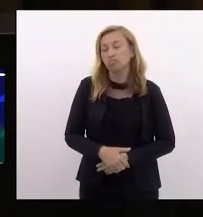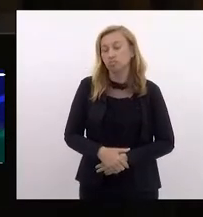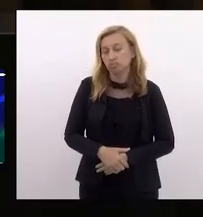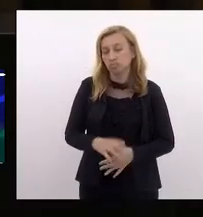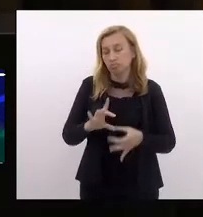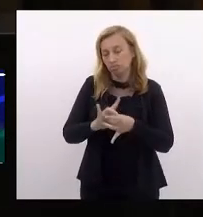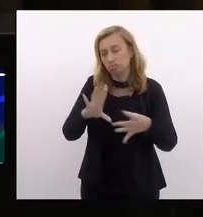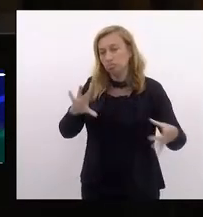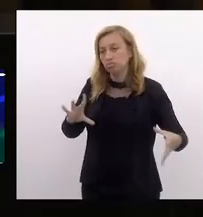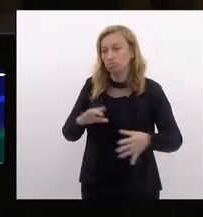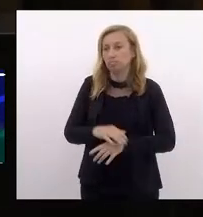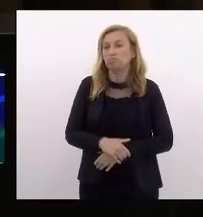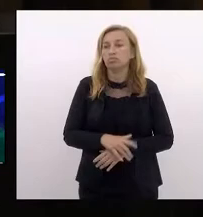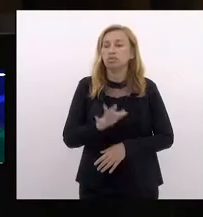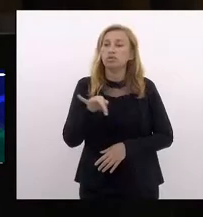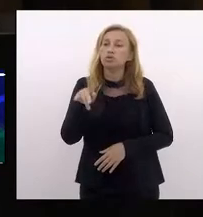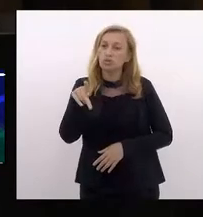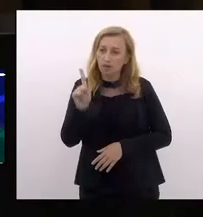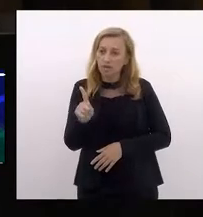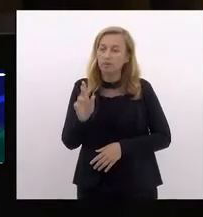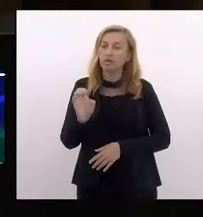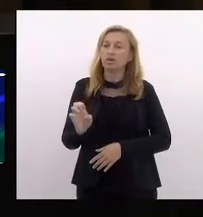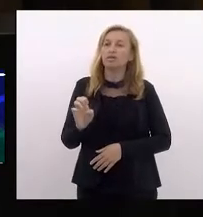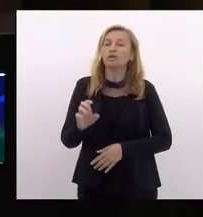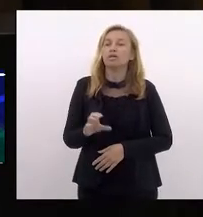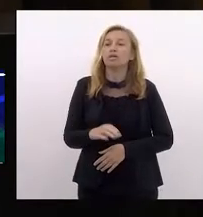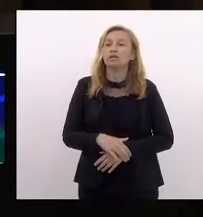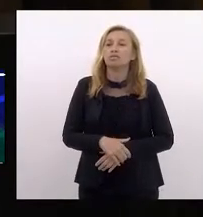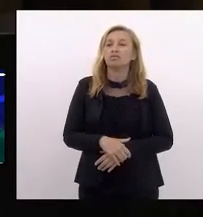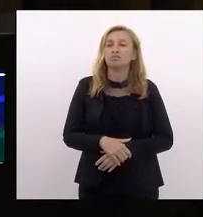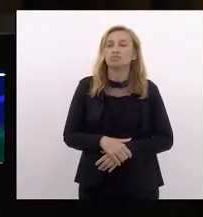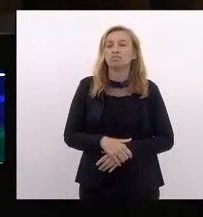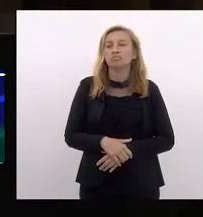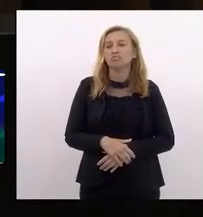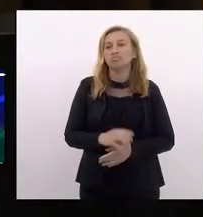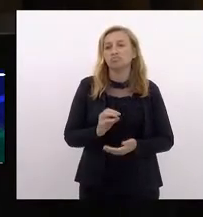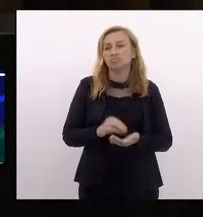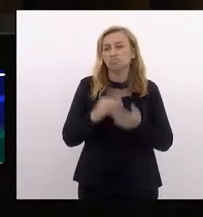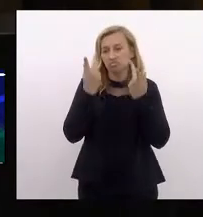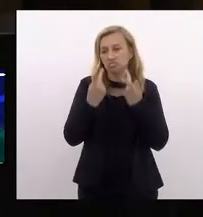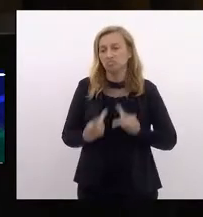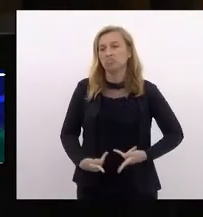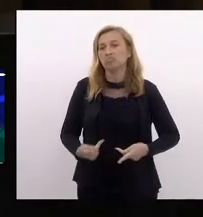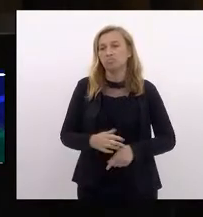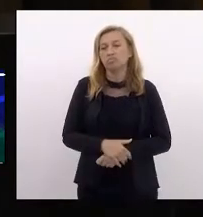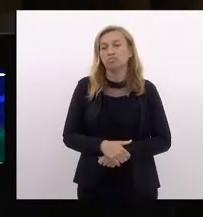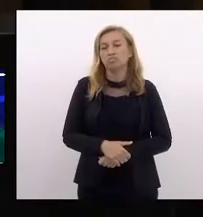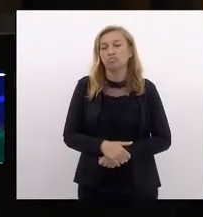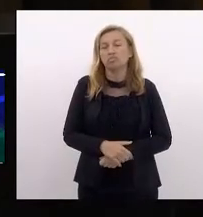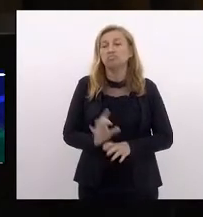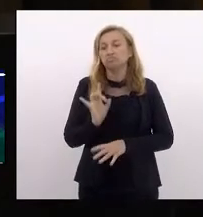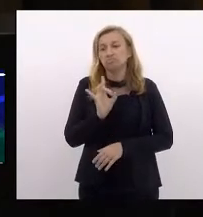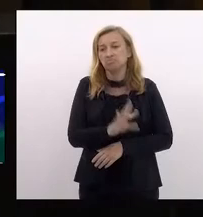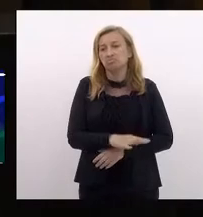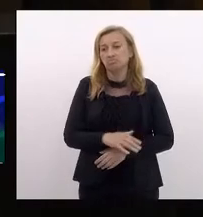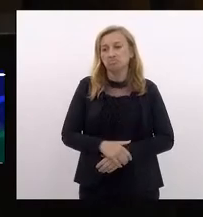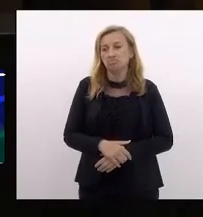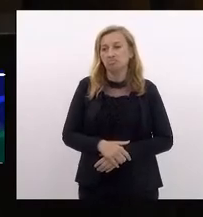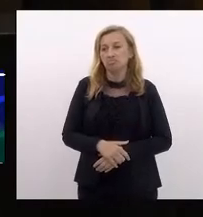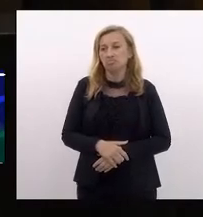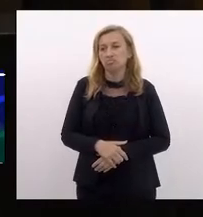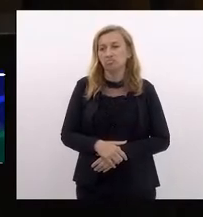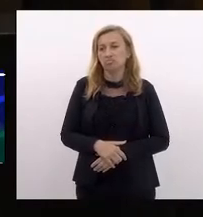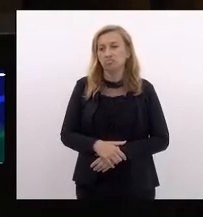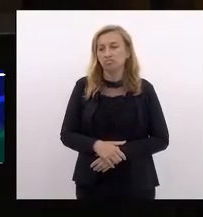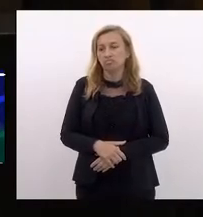tem uma desvinculação do fecp de maneira muito desumana e aí a última e